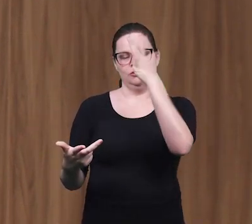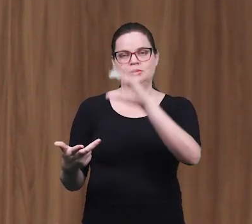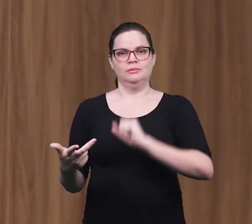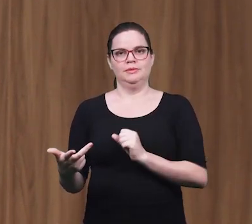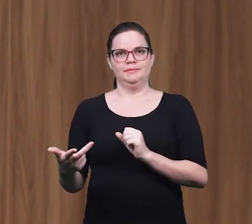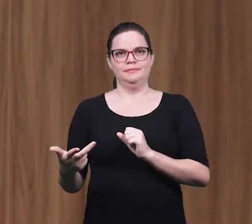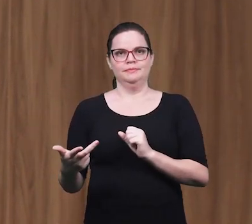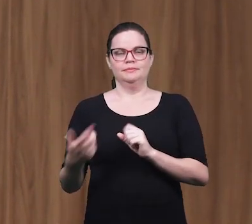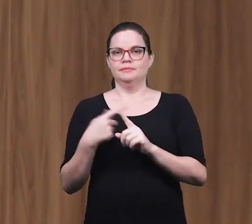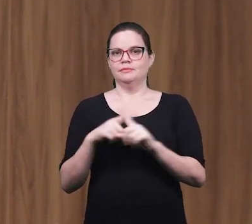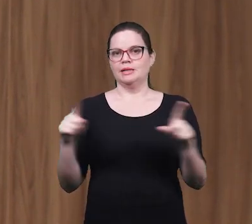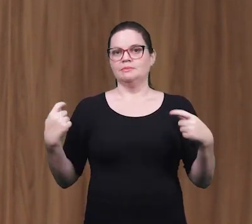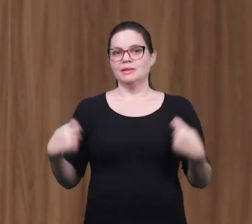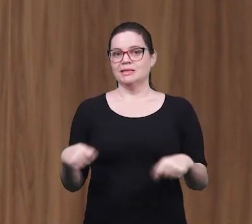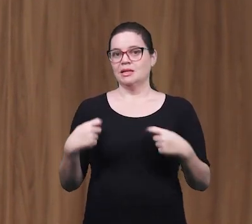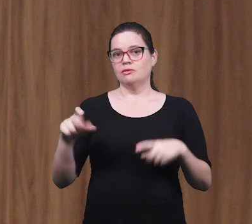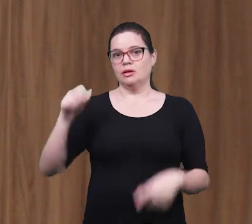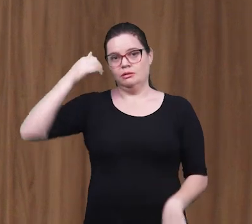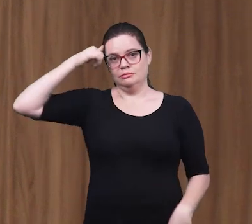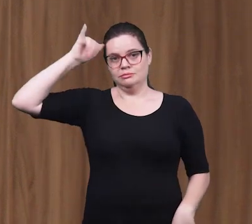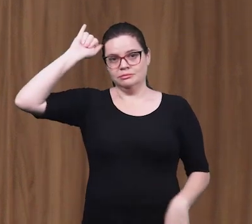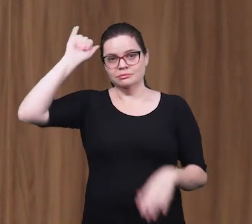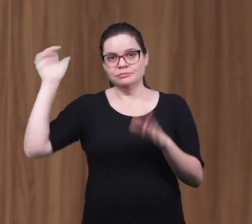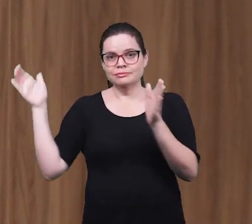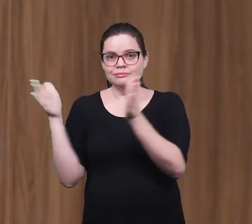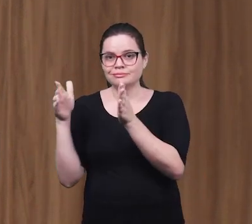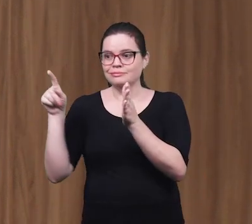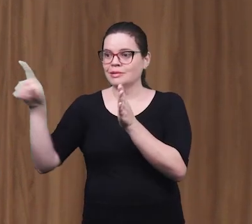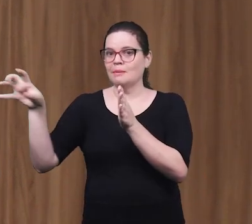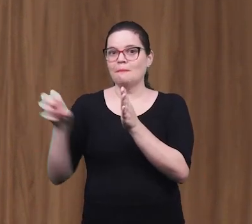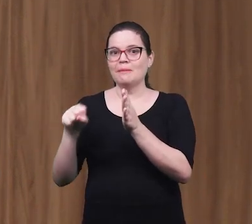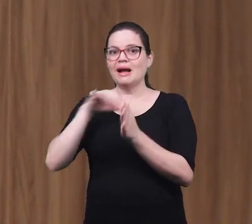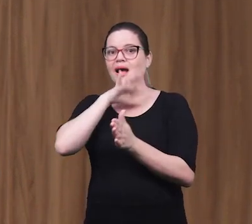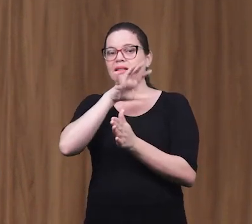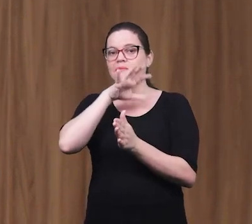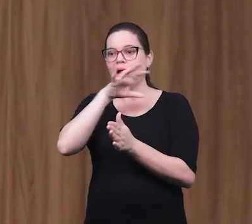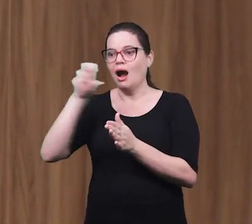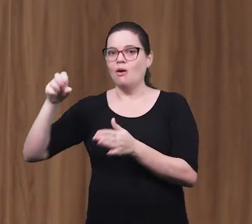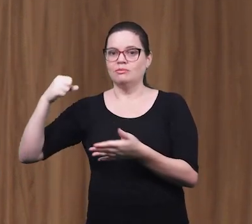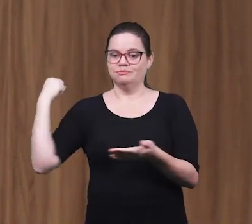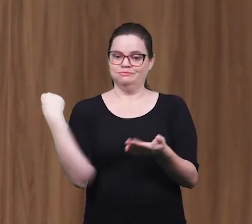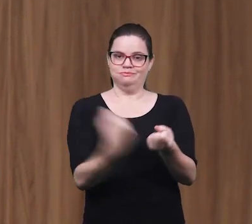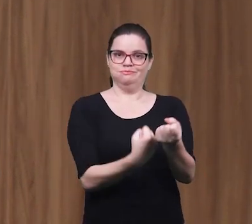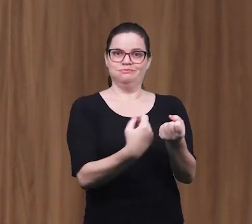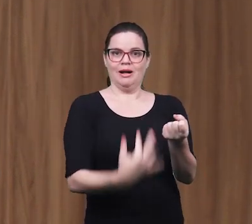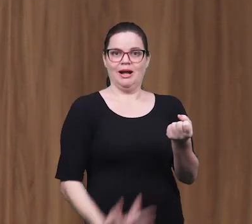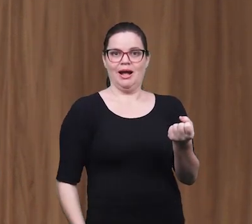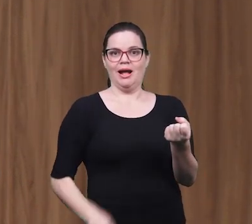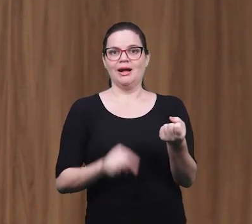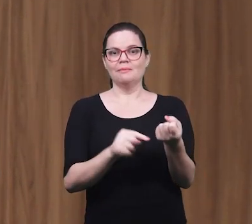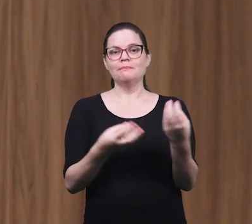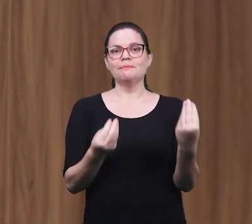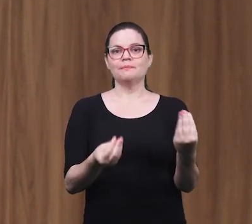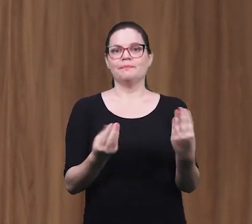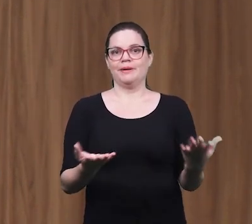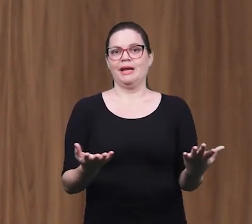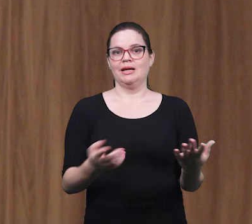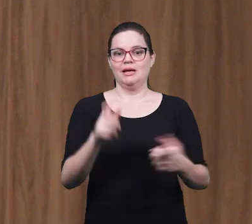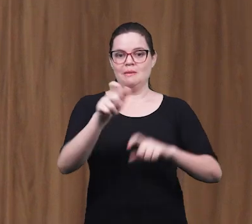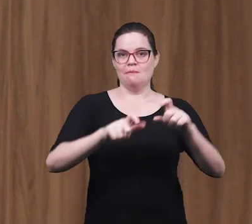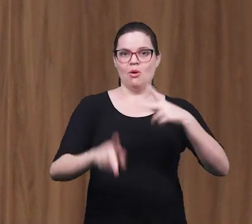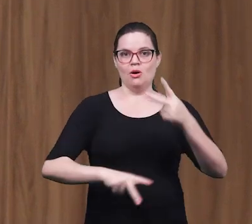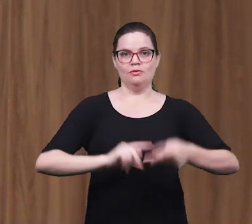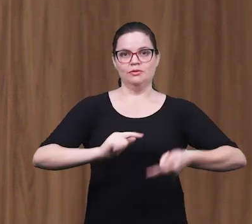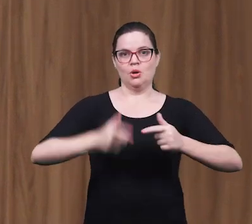ter um derramamento de sangue de um animal para que aquele morto não ficasse pecado para ninguém,